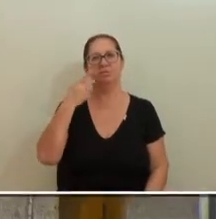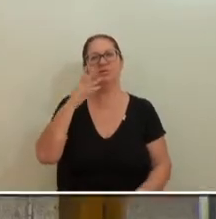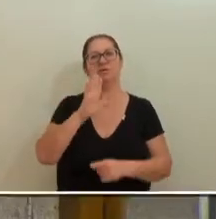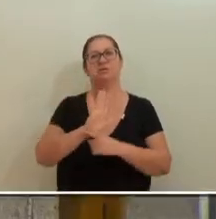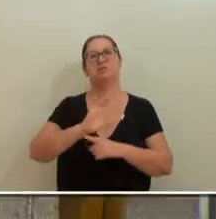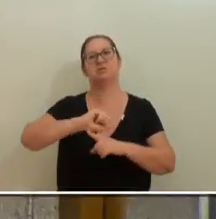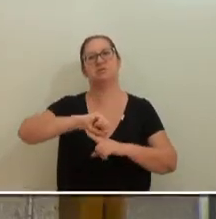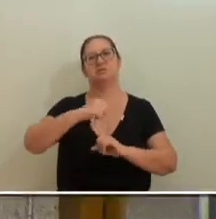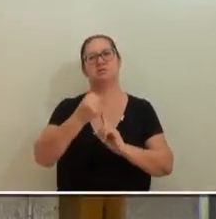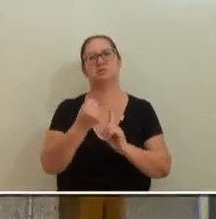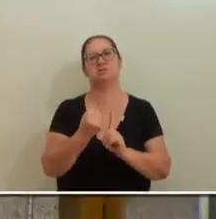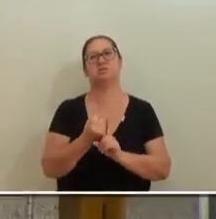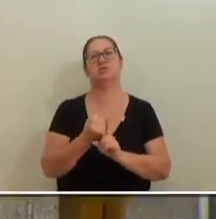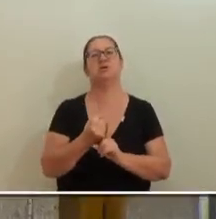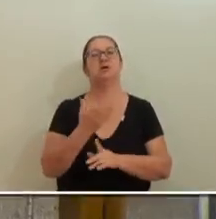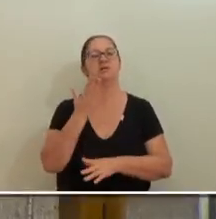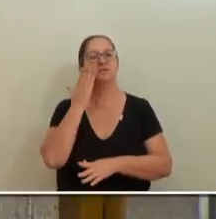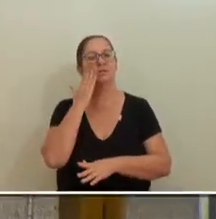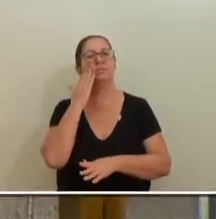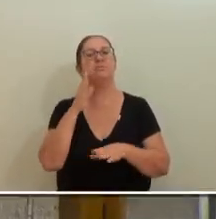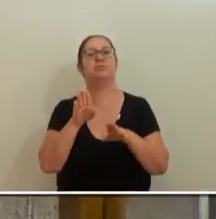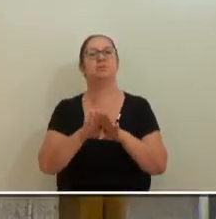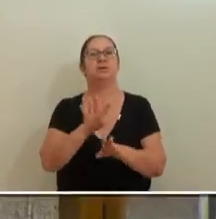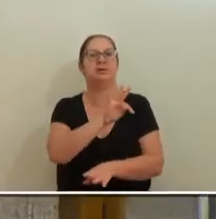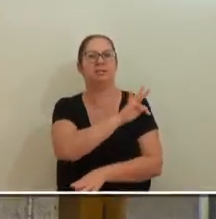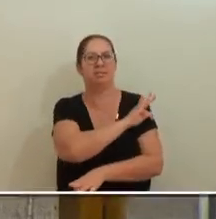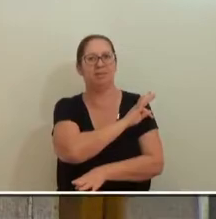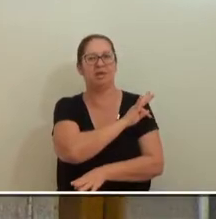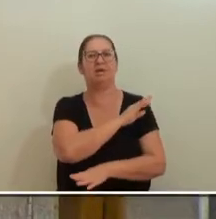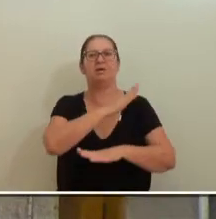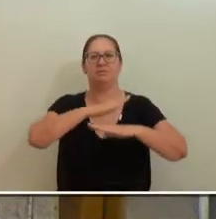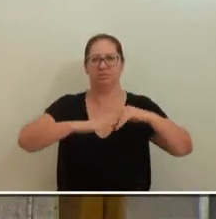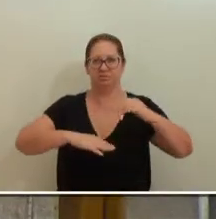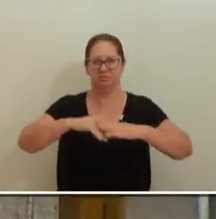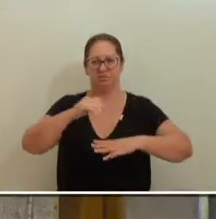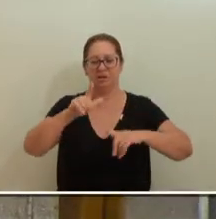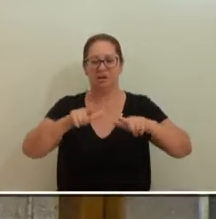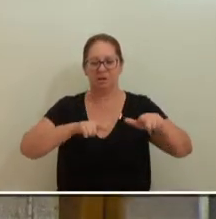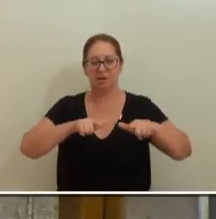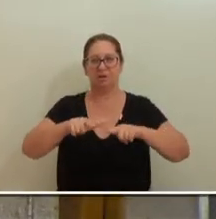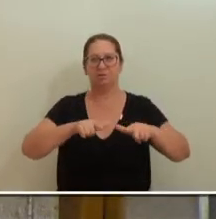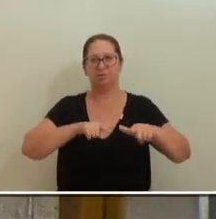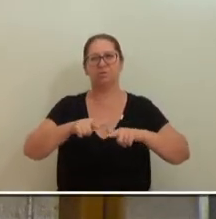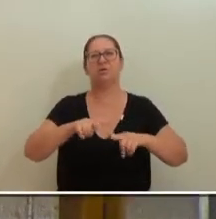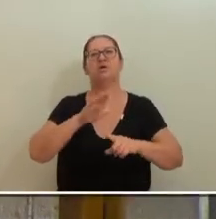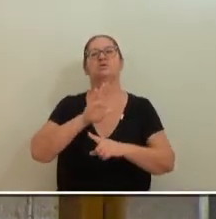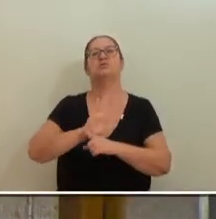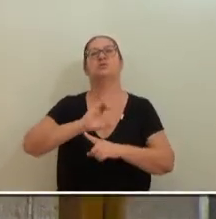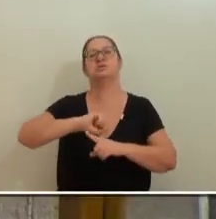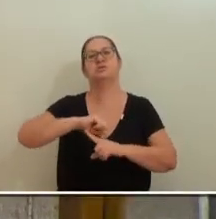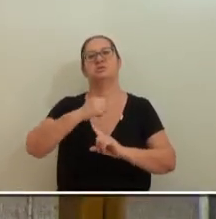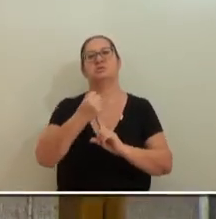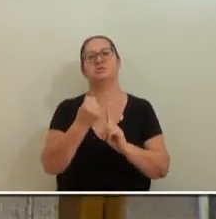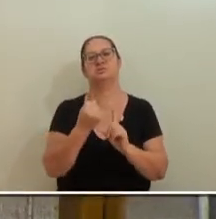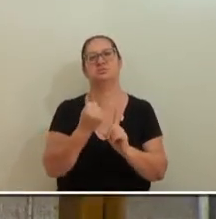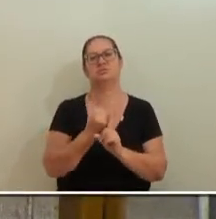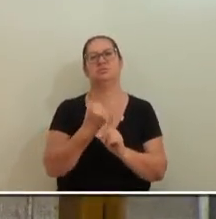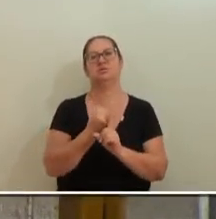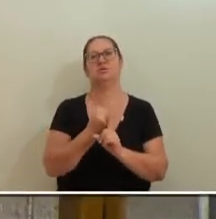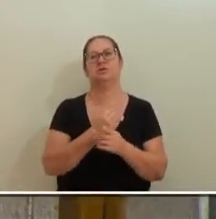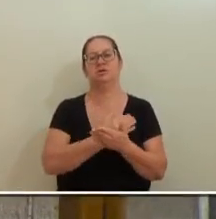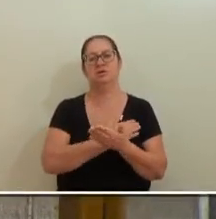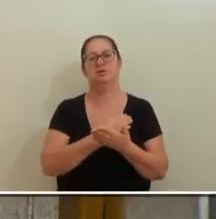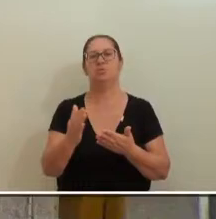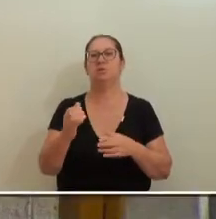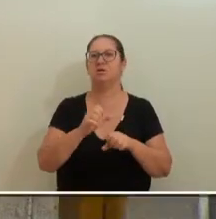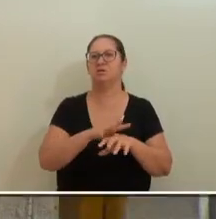além da questão técnica, profissional, eu sou servidor público de carreira, sou assistente social, mas, no início da minha